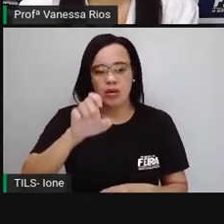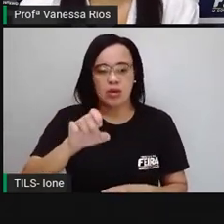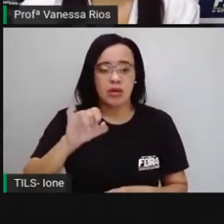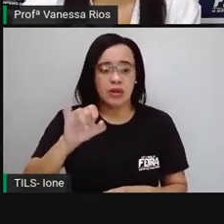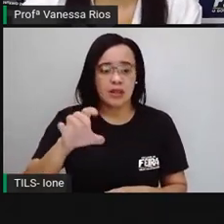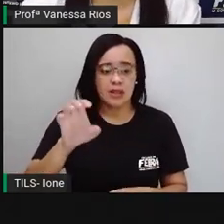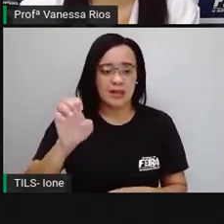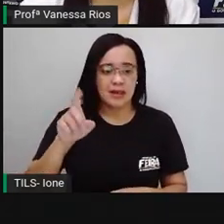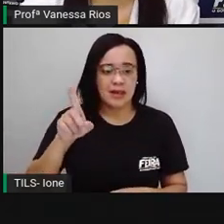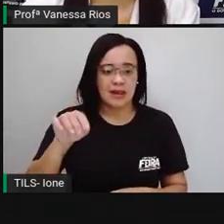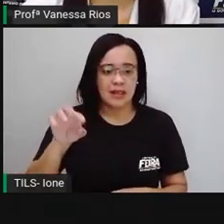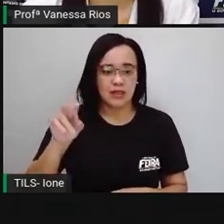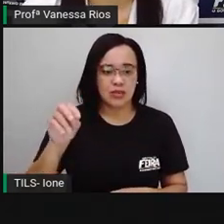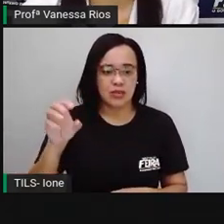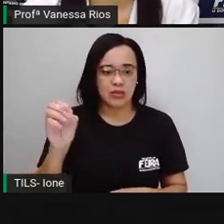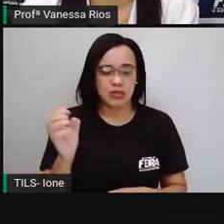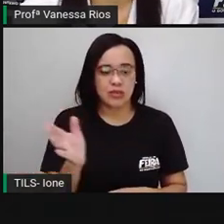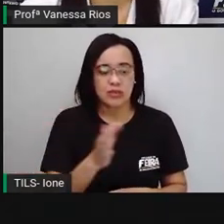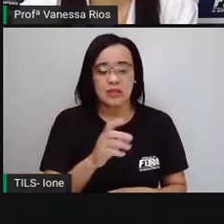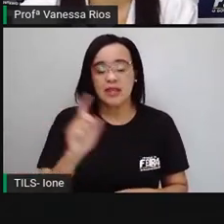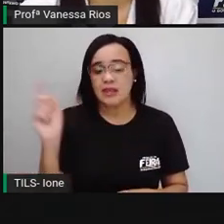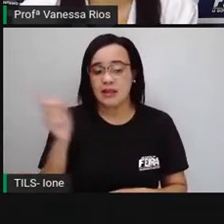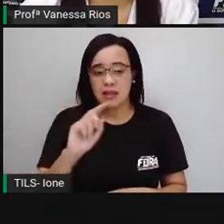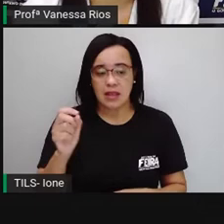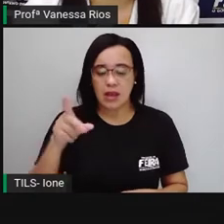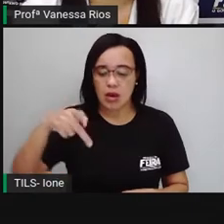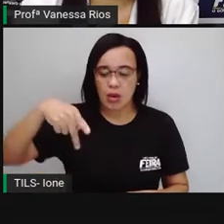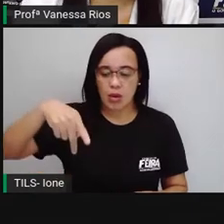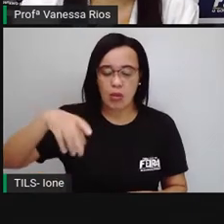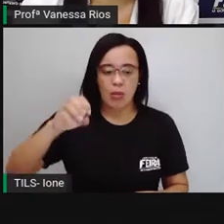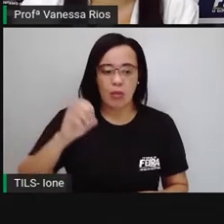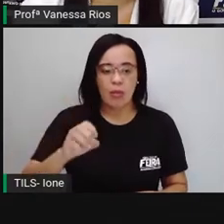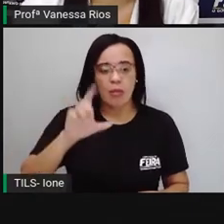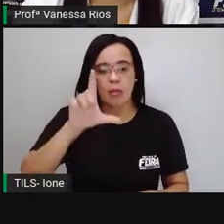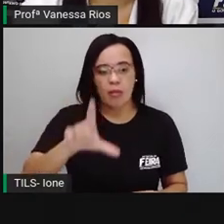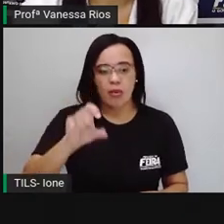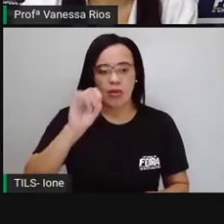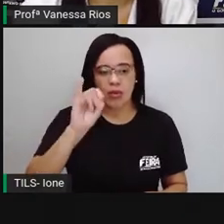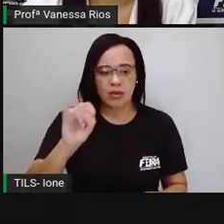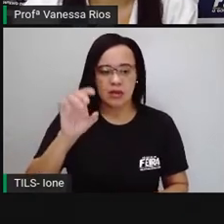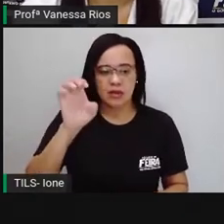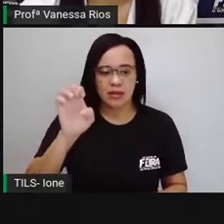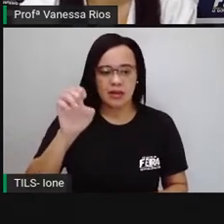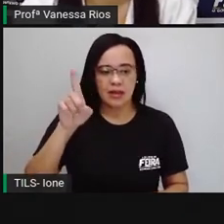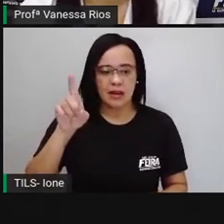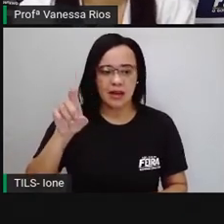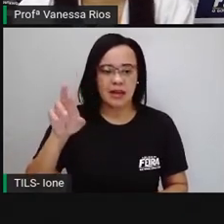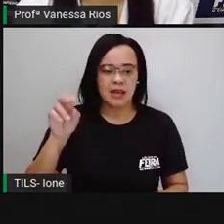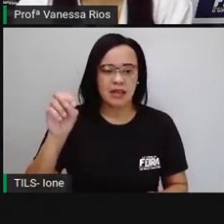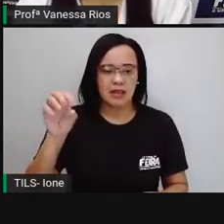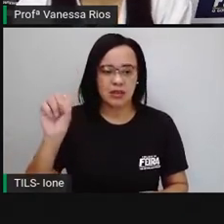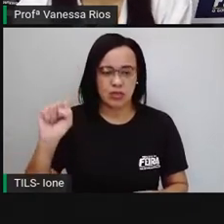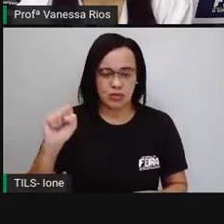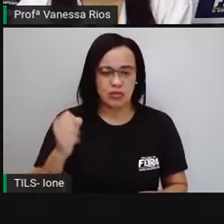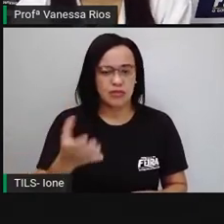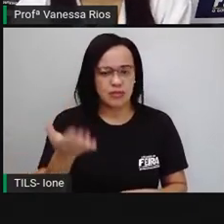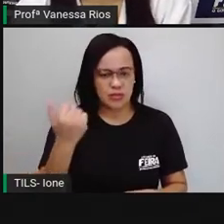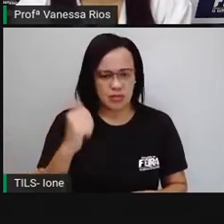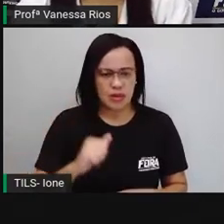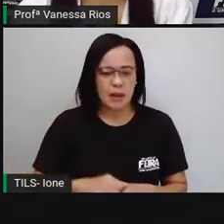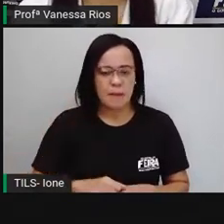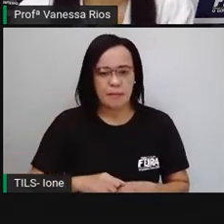outras informações que os poliedros podem trazer, né, para a gente. Então vamos lá. Para começar, a Pro colocou